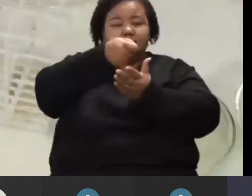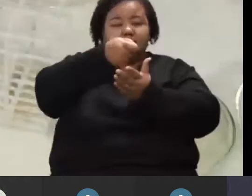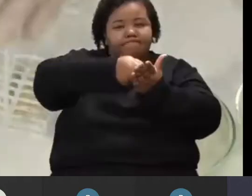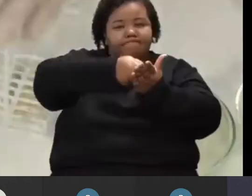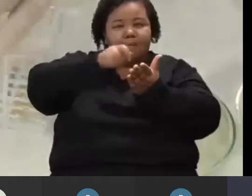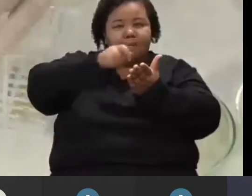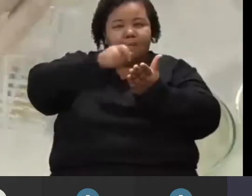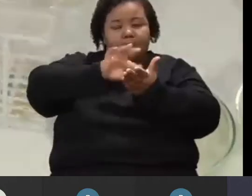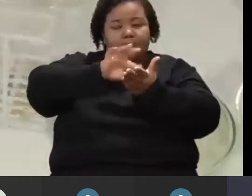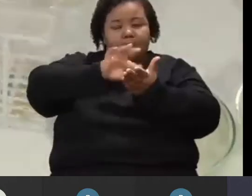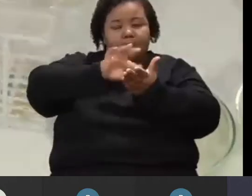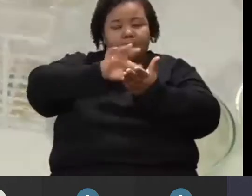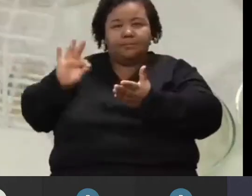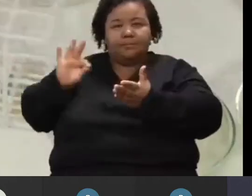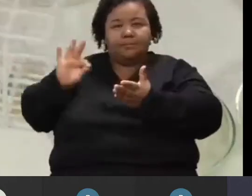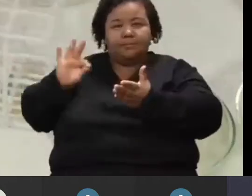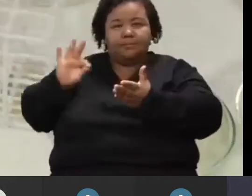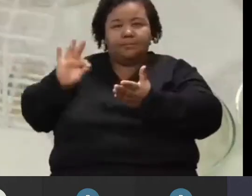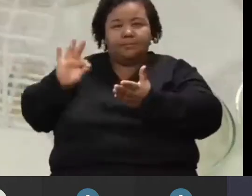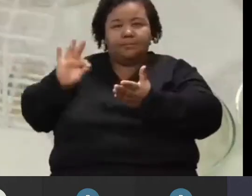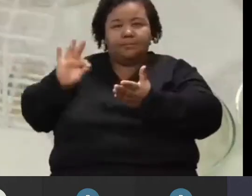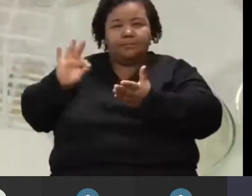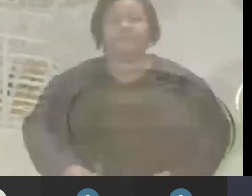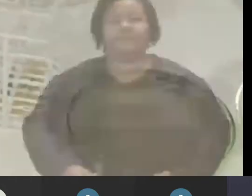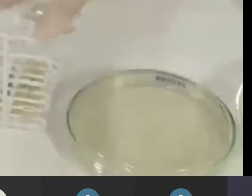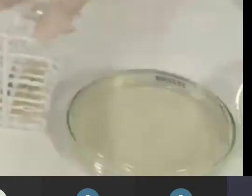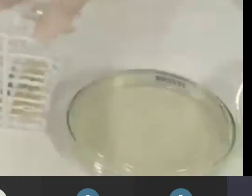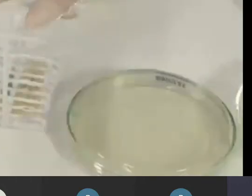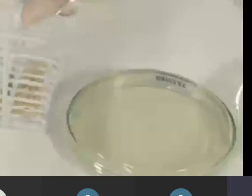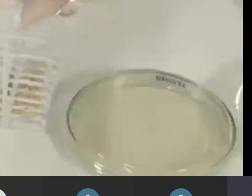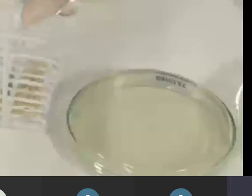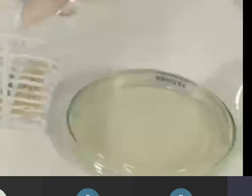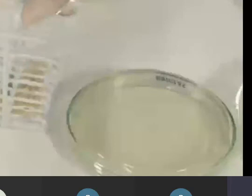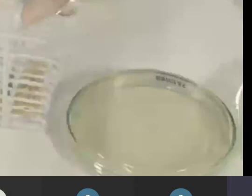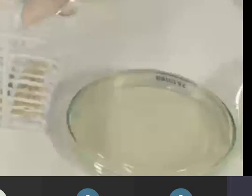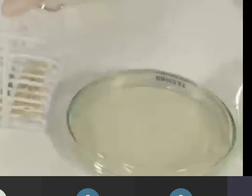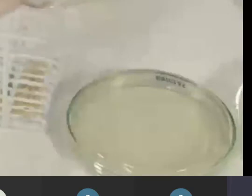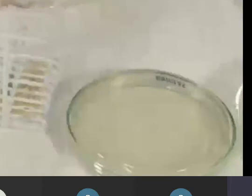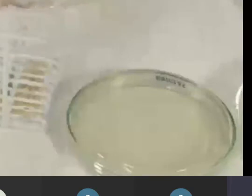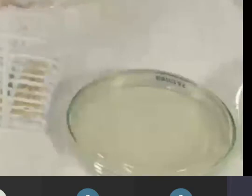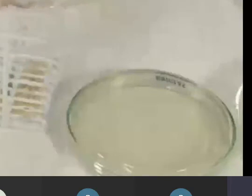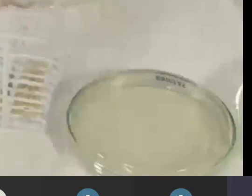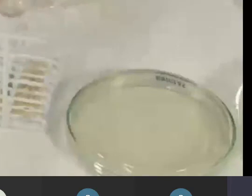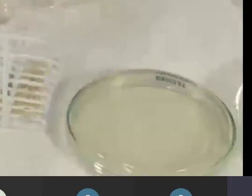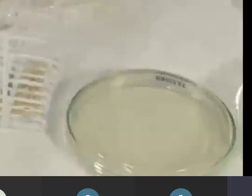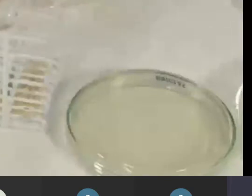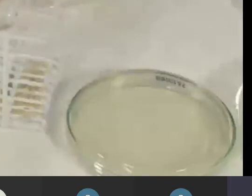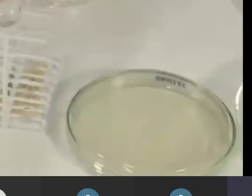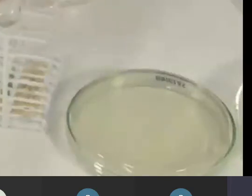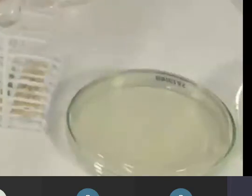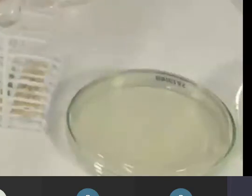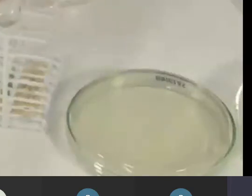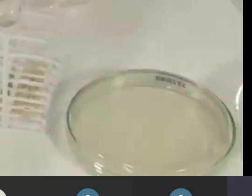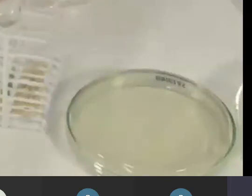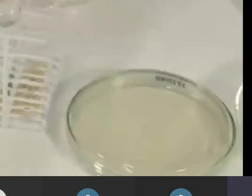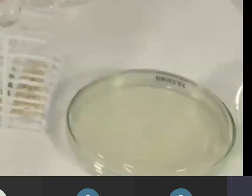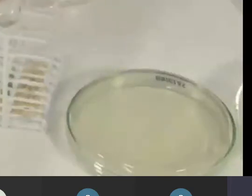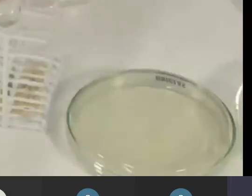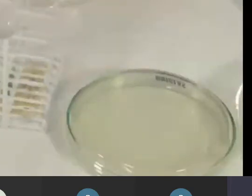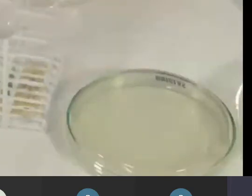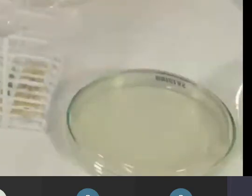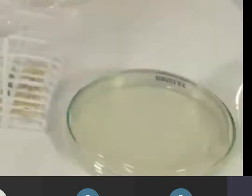célula leveduriforme. E aí você vai então diluir.